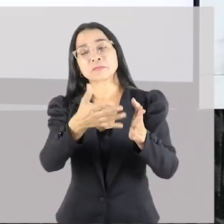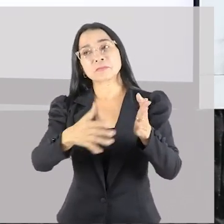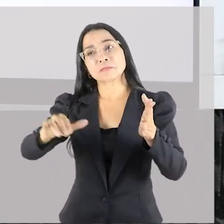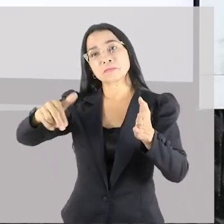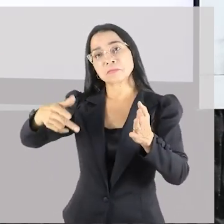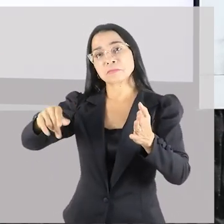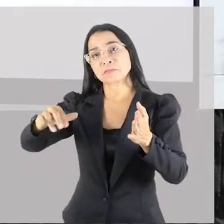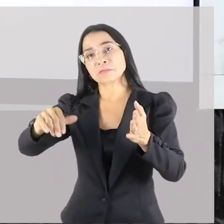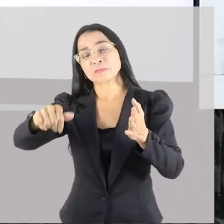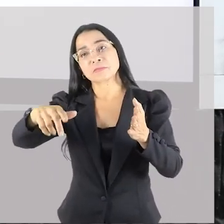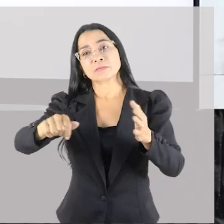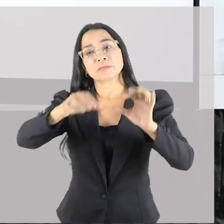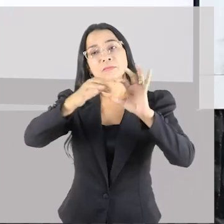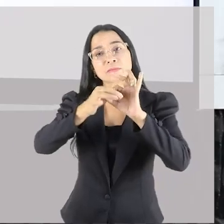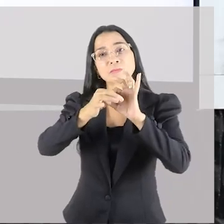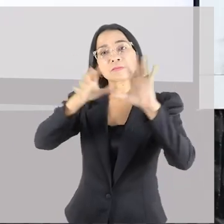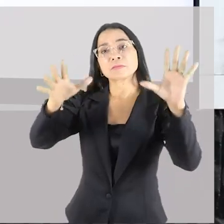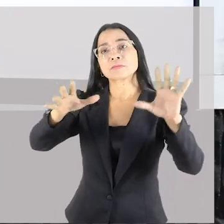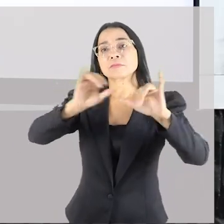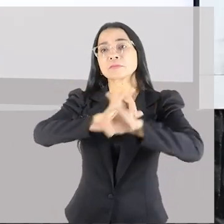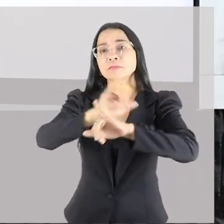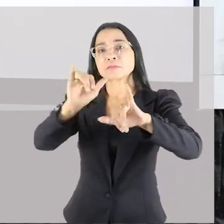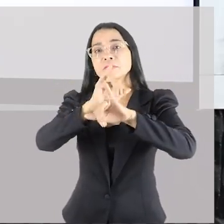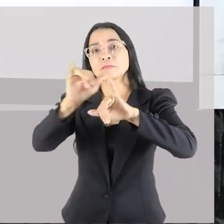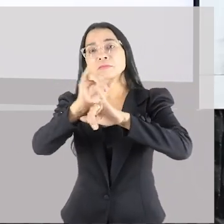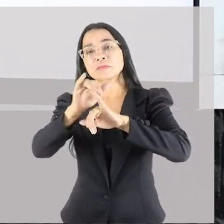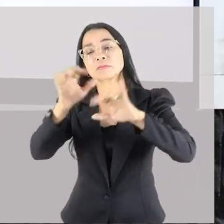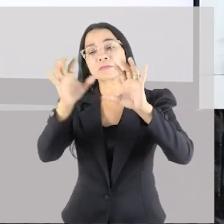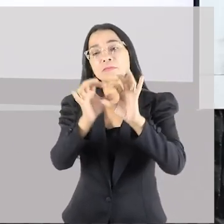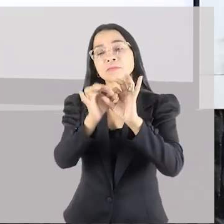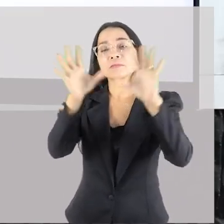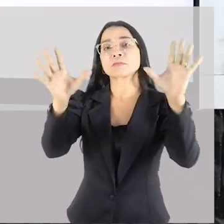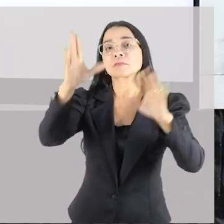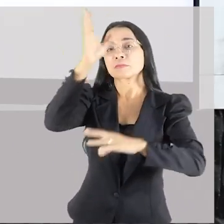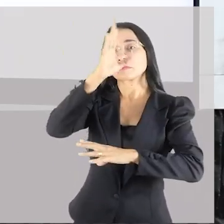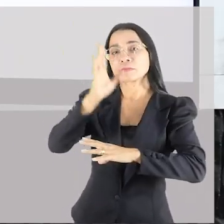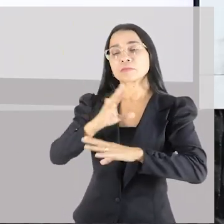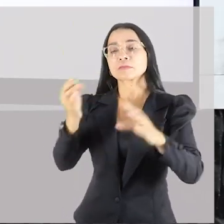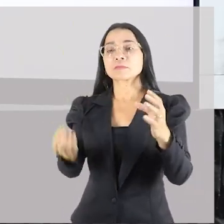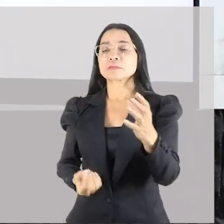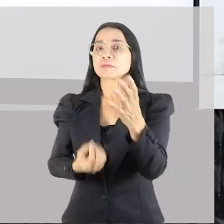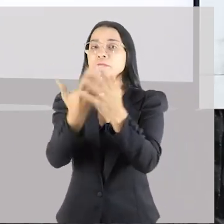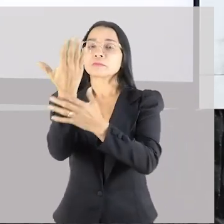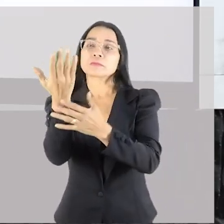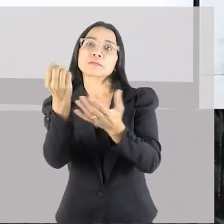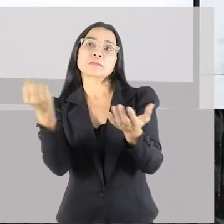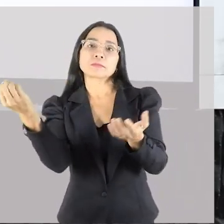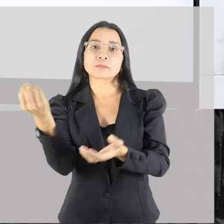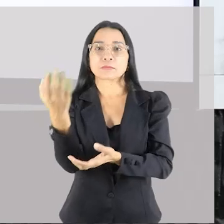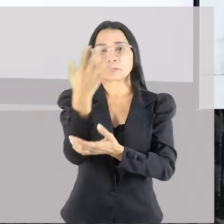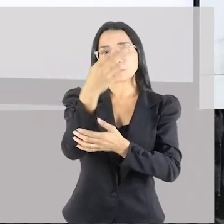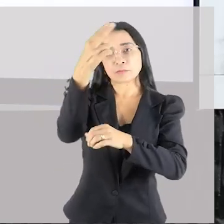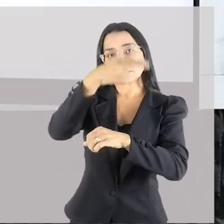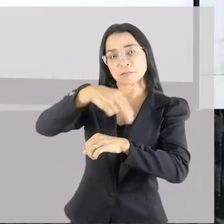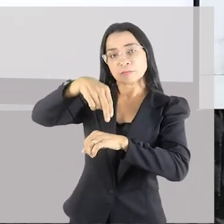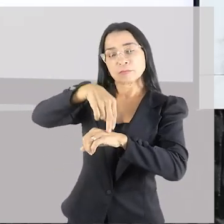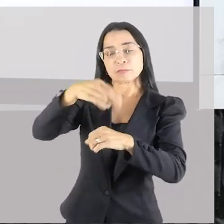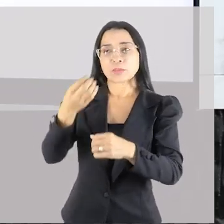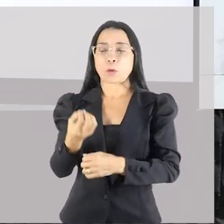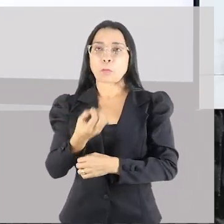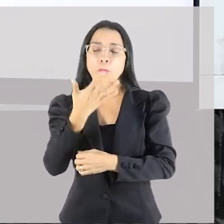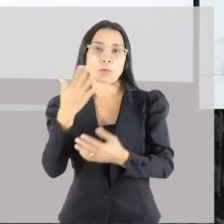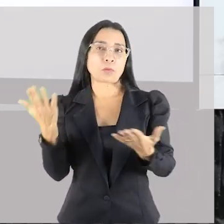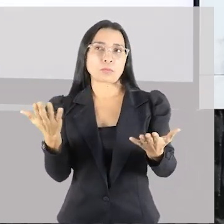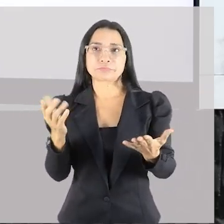declarou então a tão esperada e sonhada independência do Brasil. E nasceu então uma nova nação. Bom, não